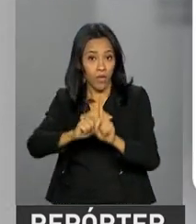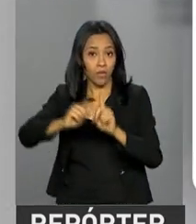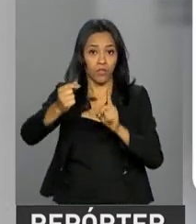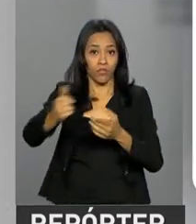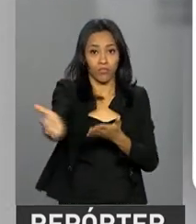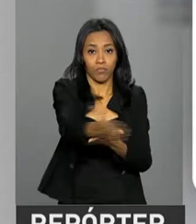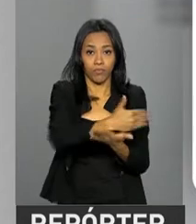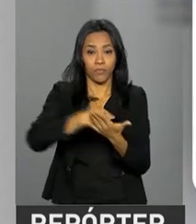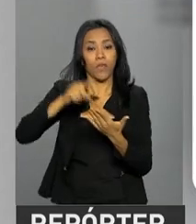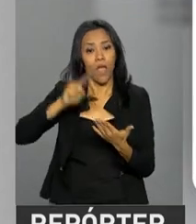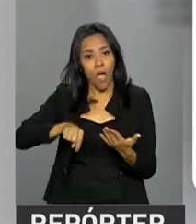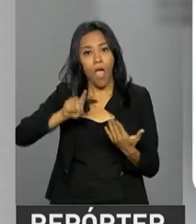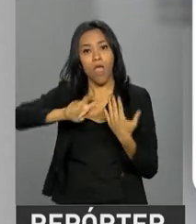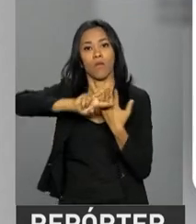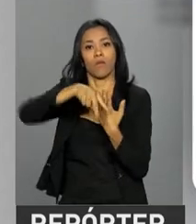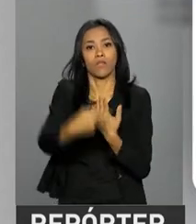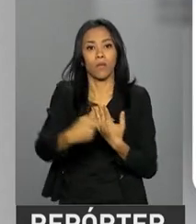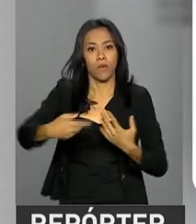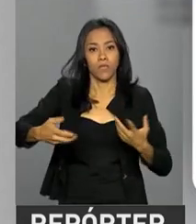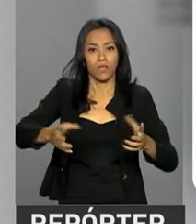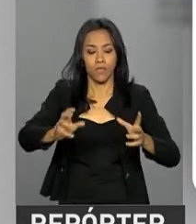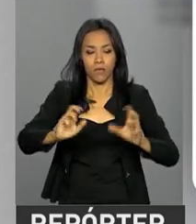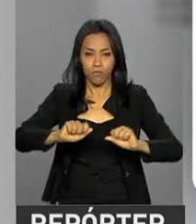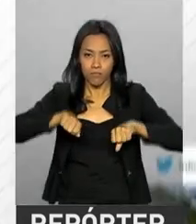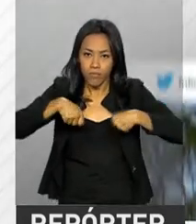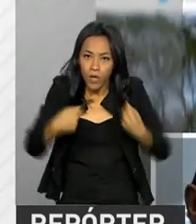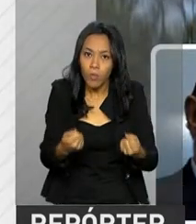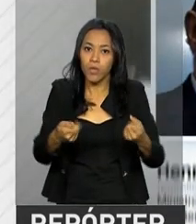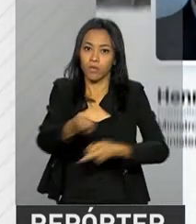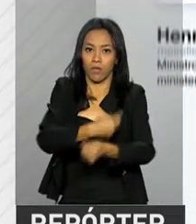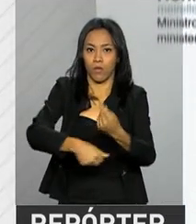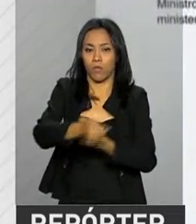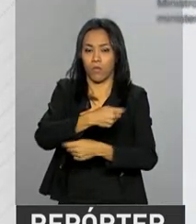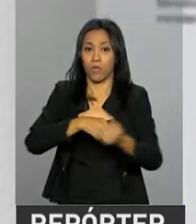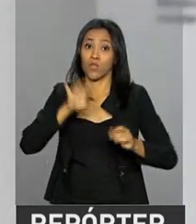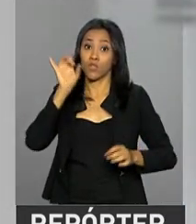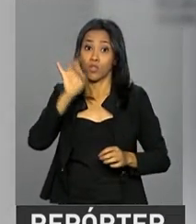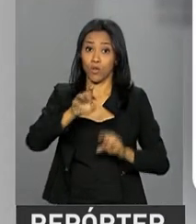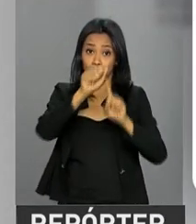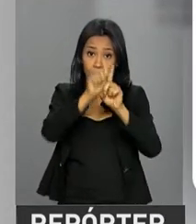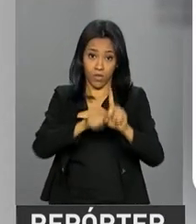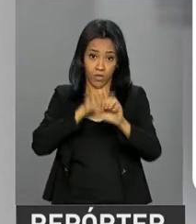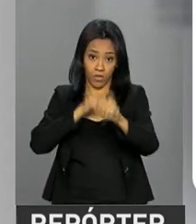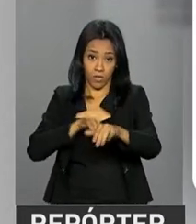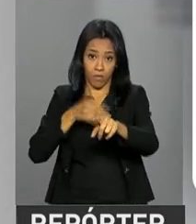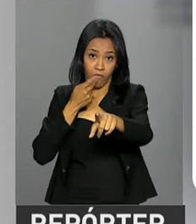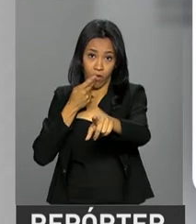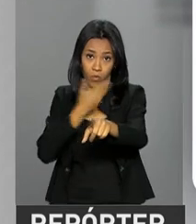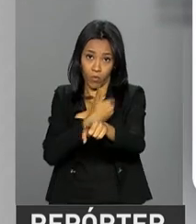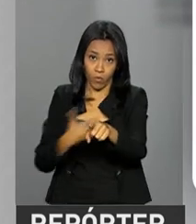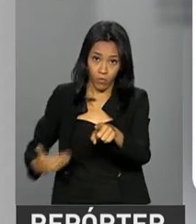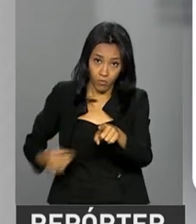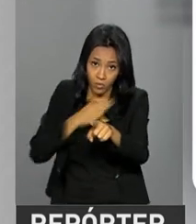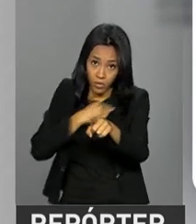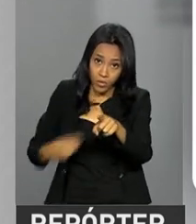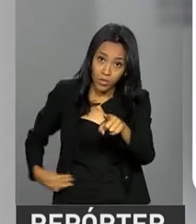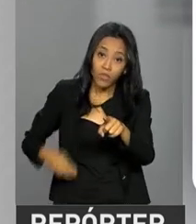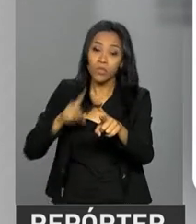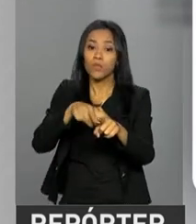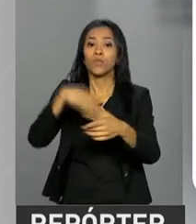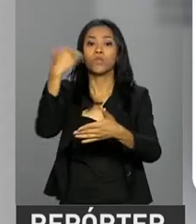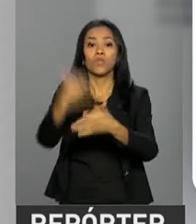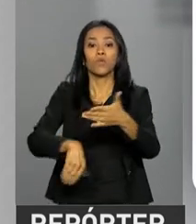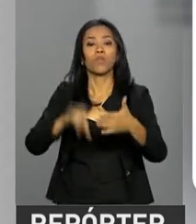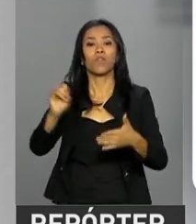recuperação da atividade nos diversos setores da economia só em setembro disse meirelles o aumento descontado a inflação foi